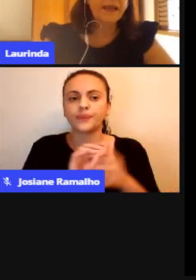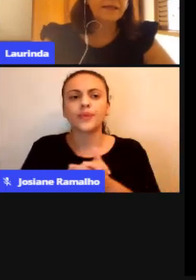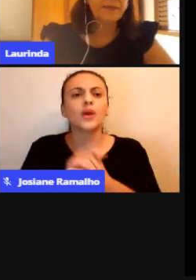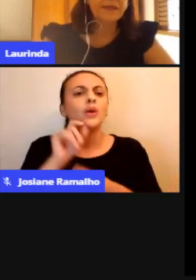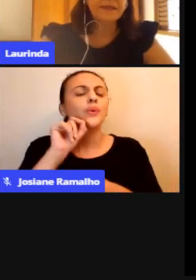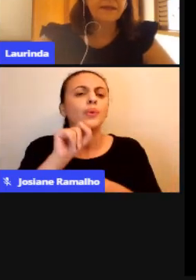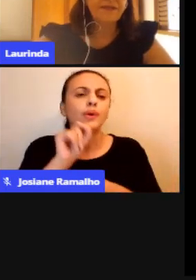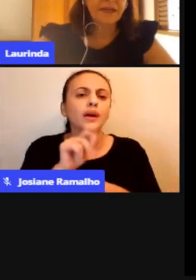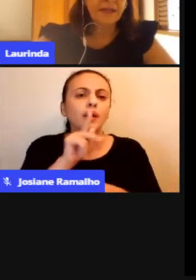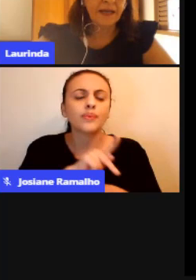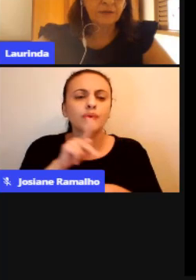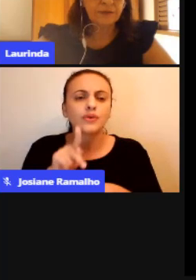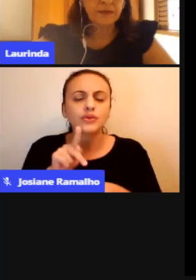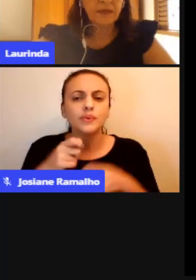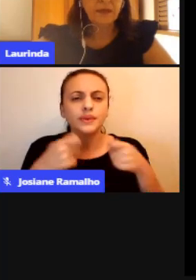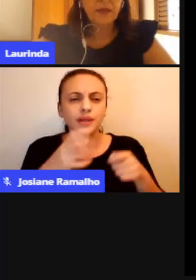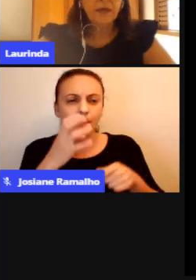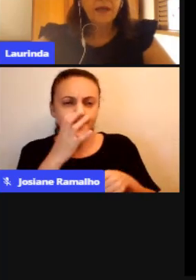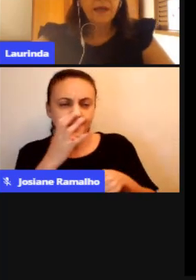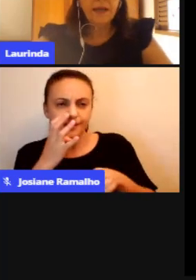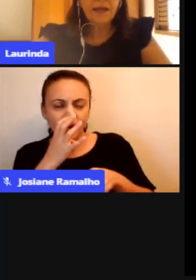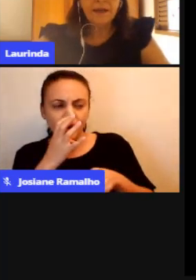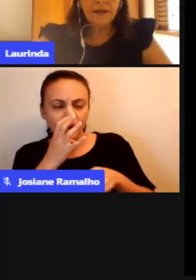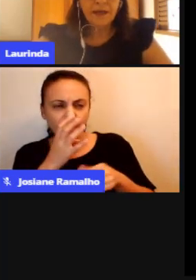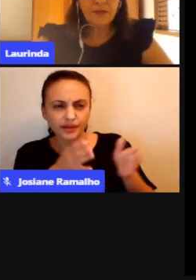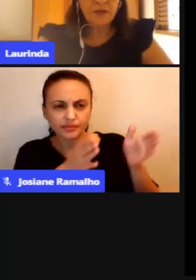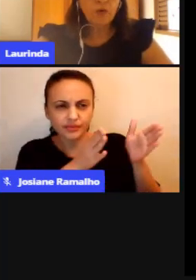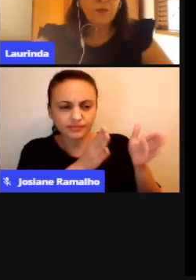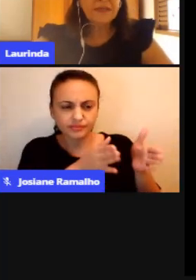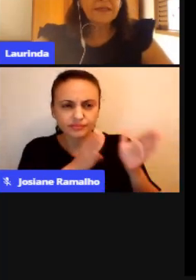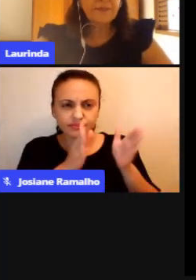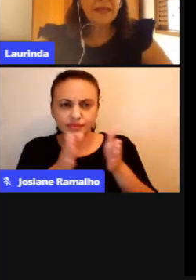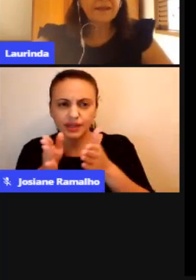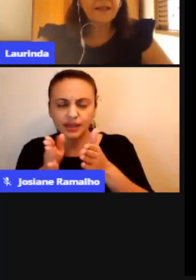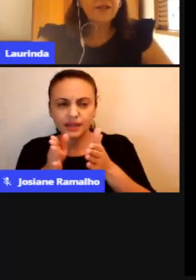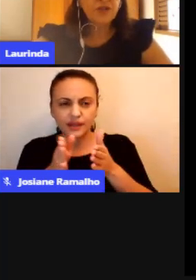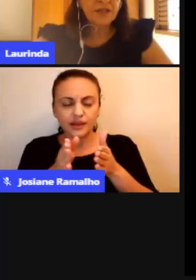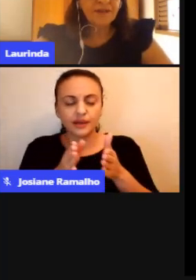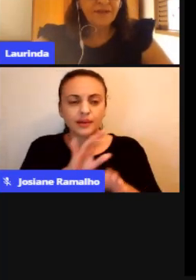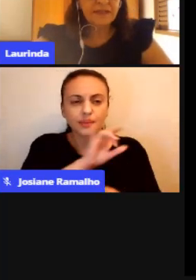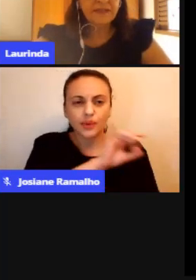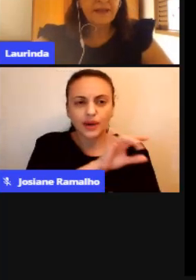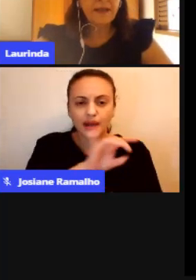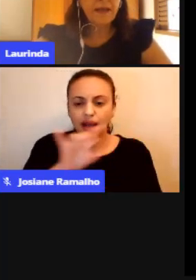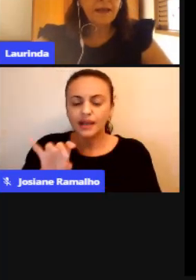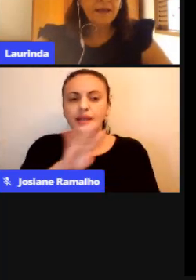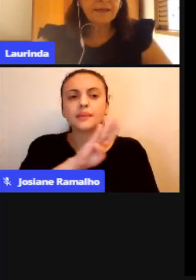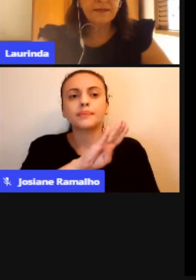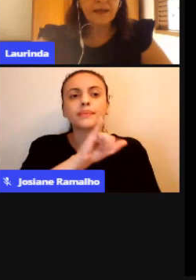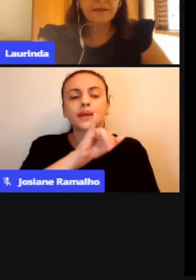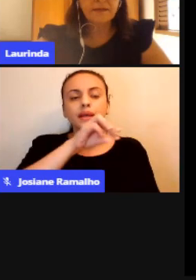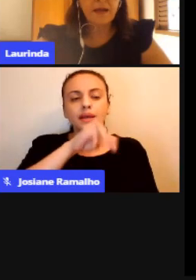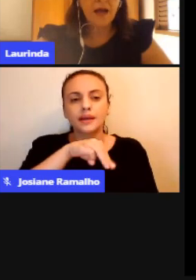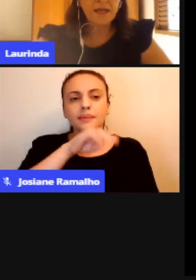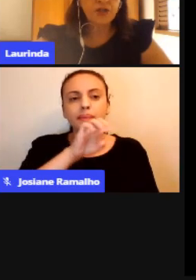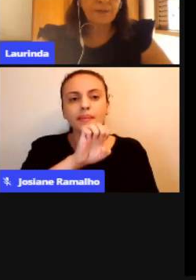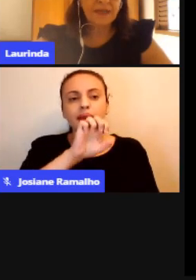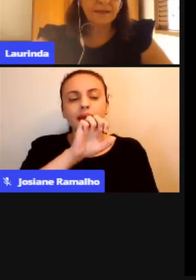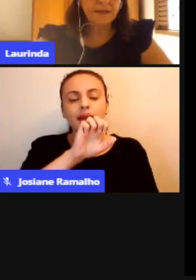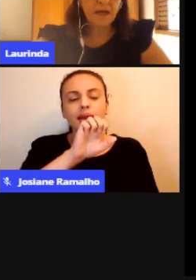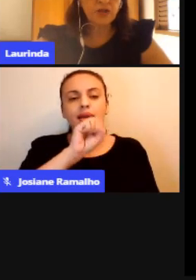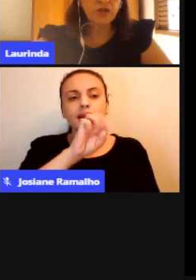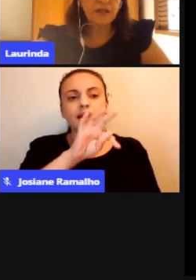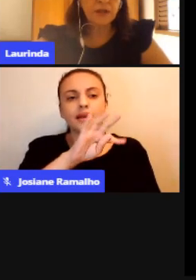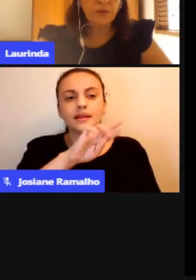cada bimestre para ser avaliado? Elencamos algumas expectativas essenciais